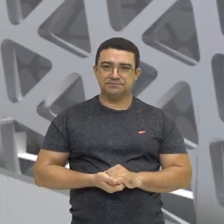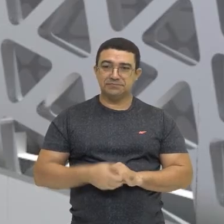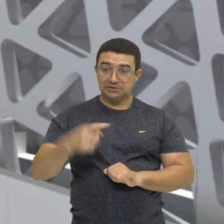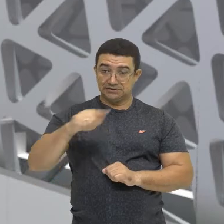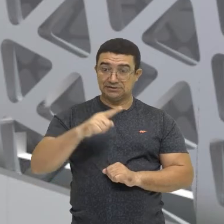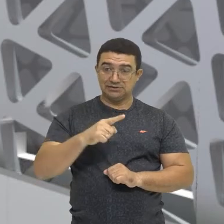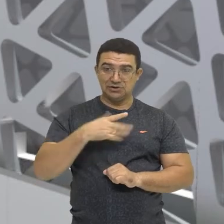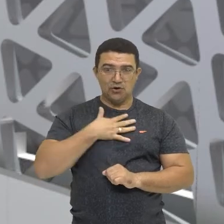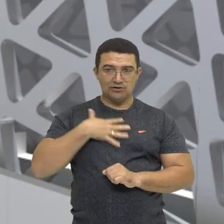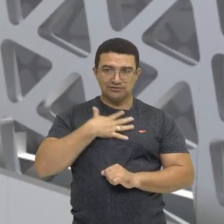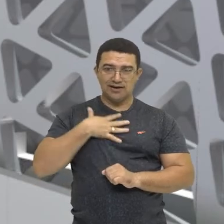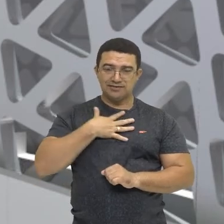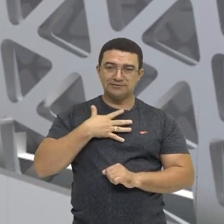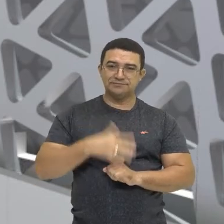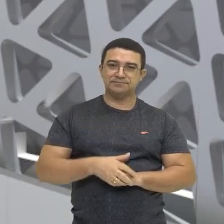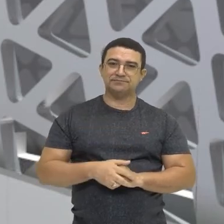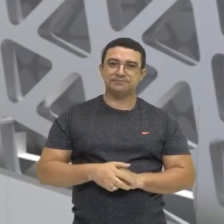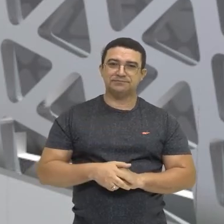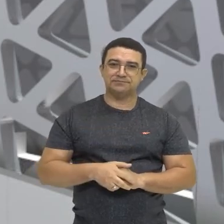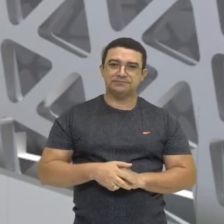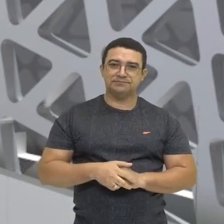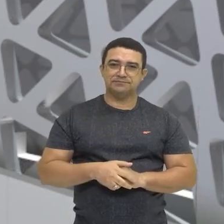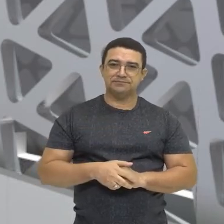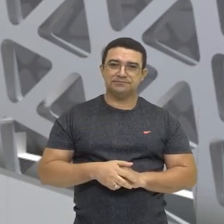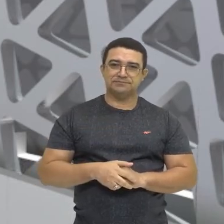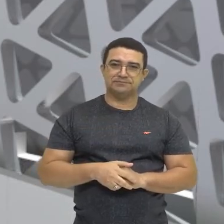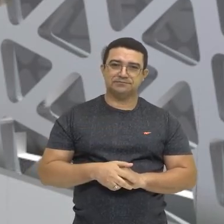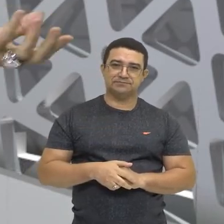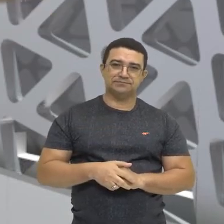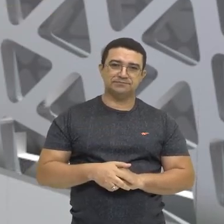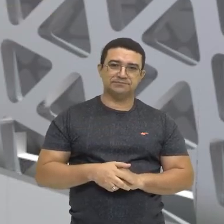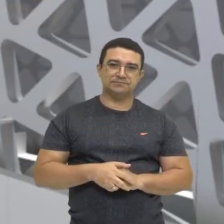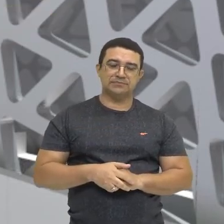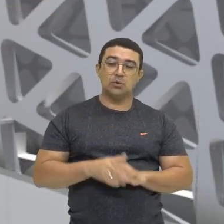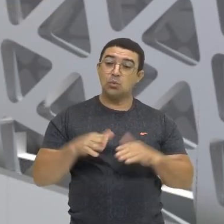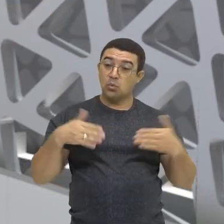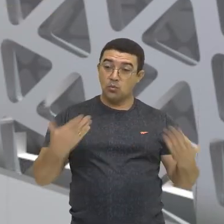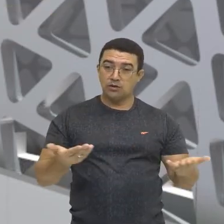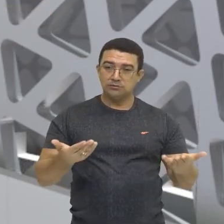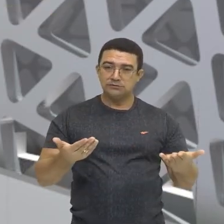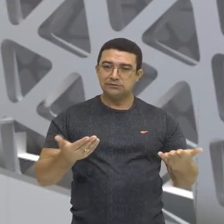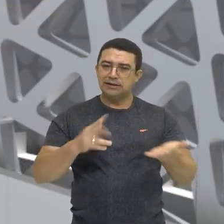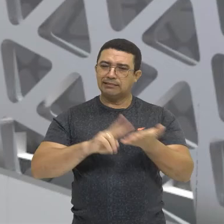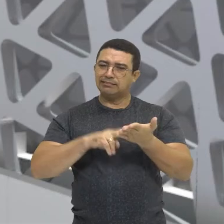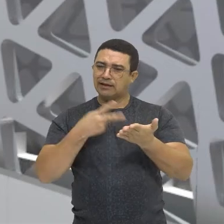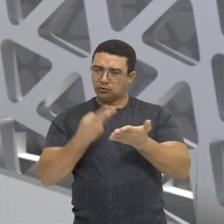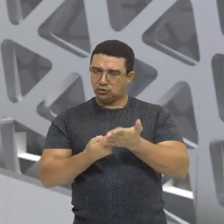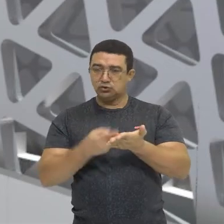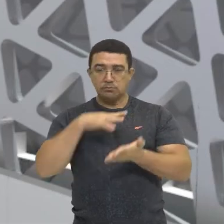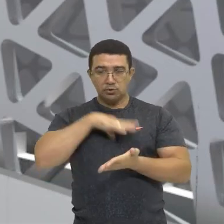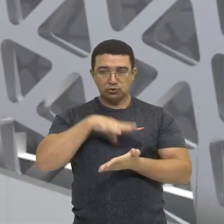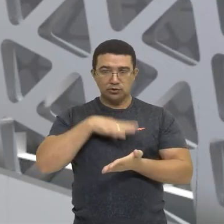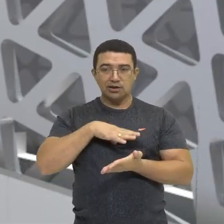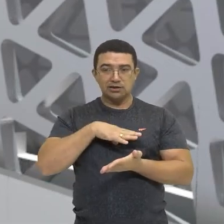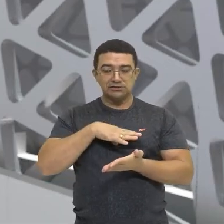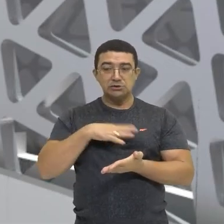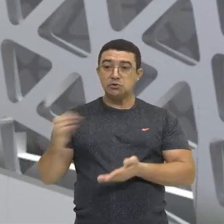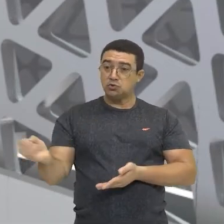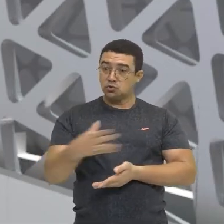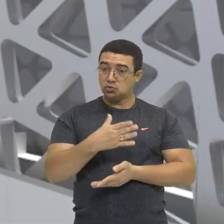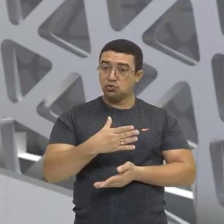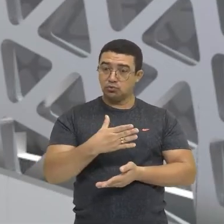Gostaram? Olha aí. É interessante, né? Como quando se traduz para o português moderno, você percebe